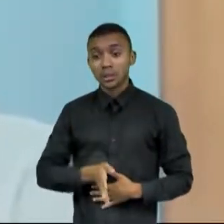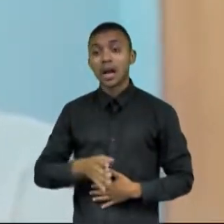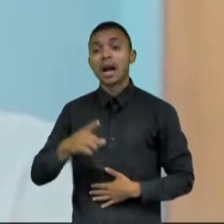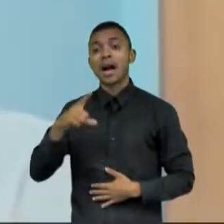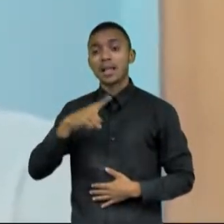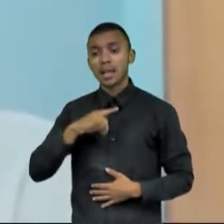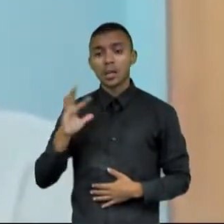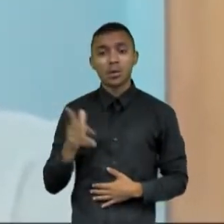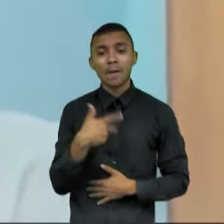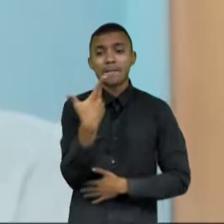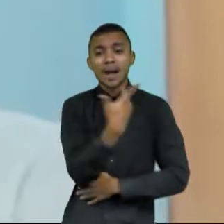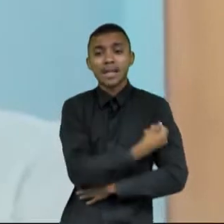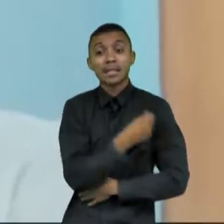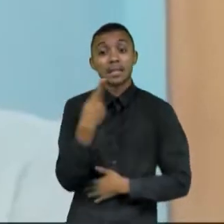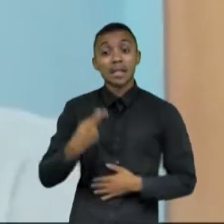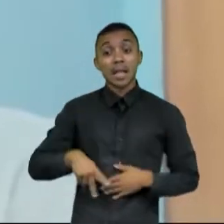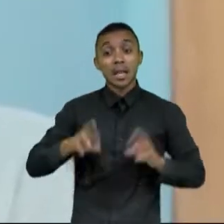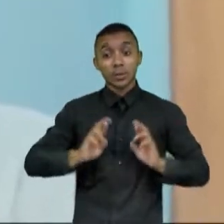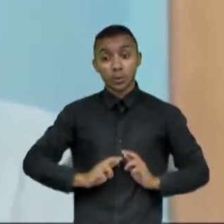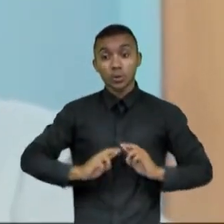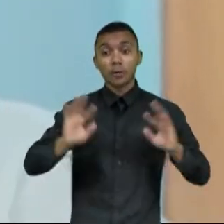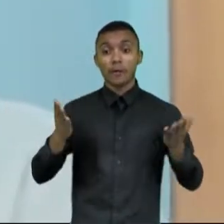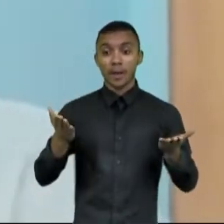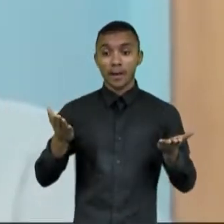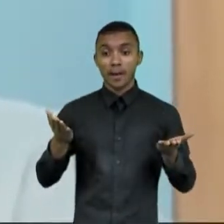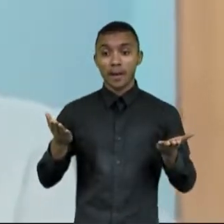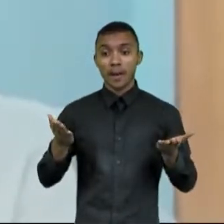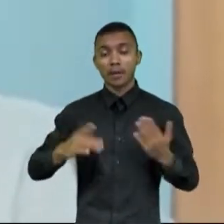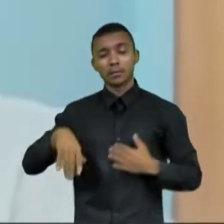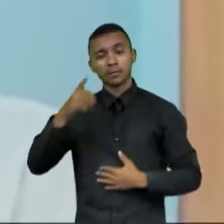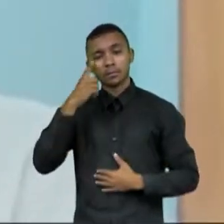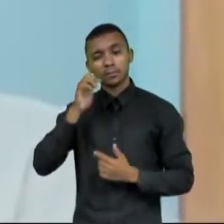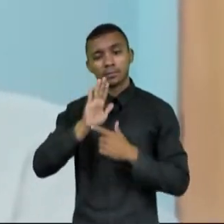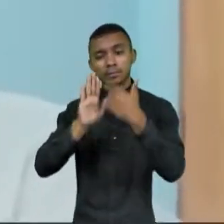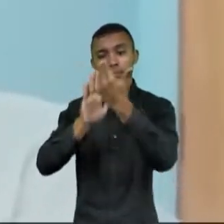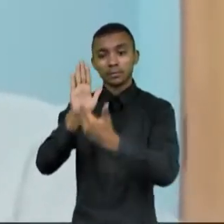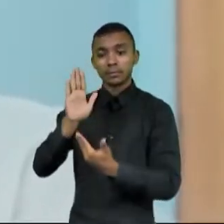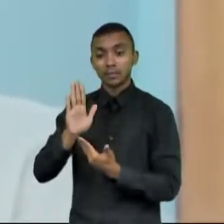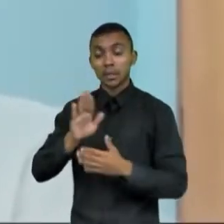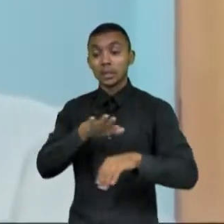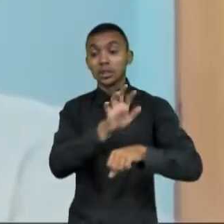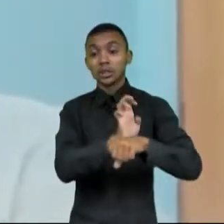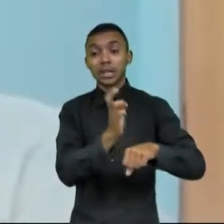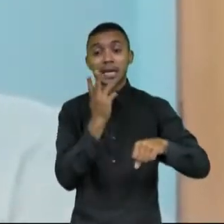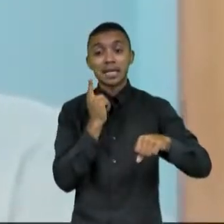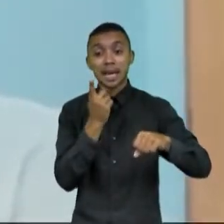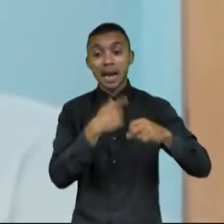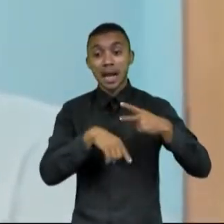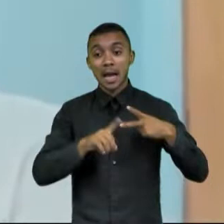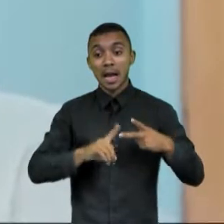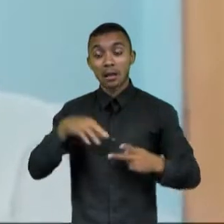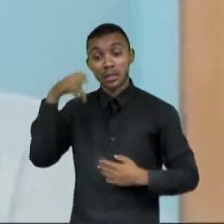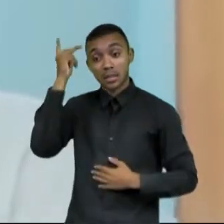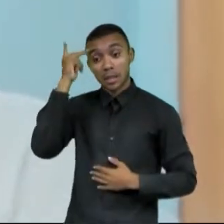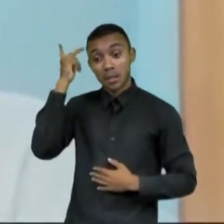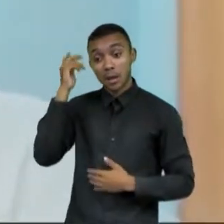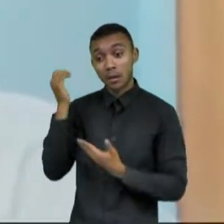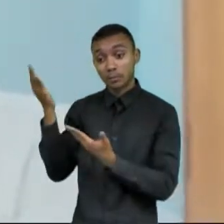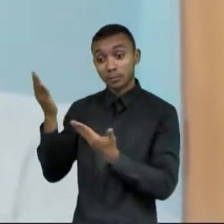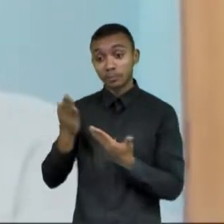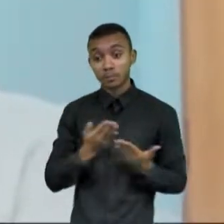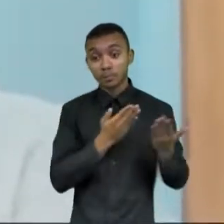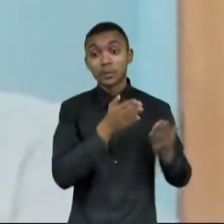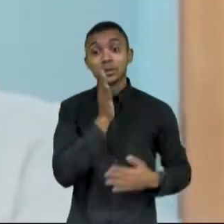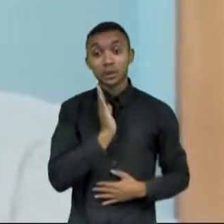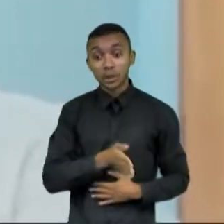cobertura vacinal muito diferenciada no Brasil. Só para a gente ter uma ideia, Ceará e o estado de São Paulo têm mais